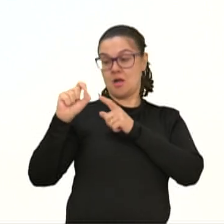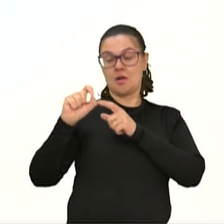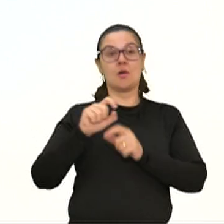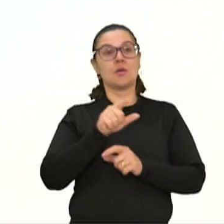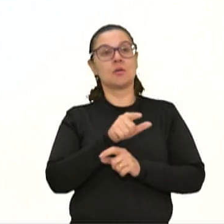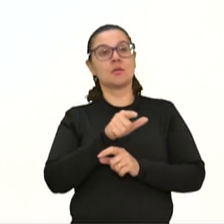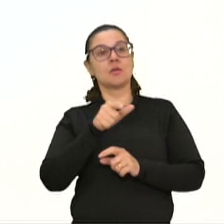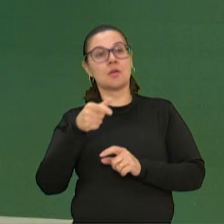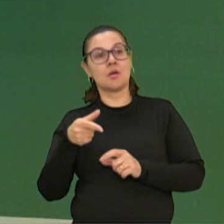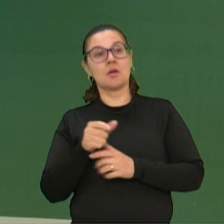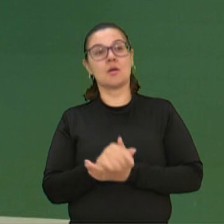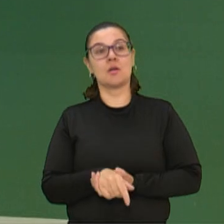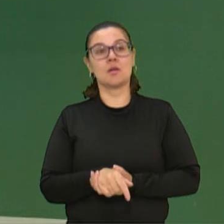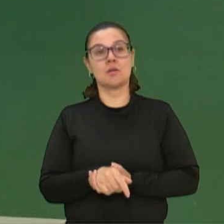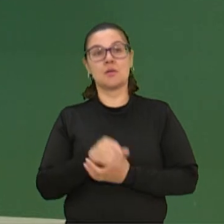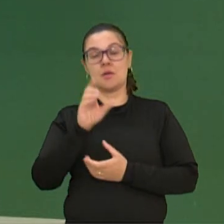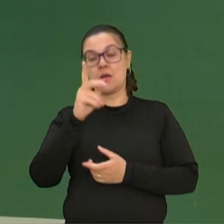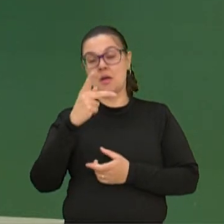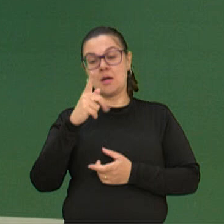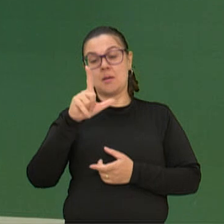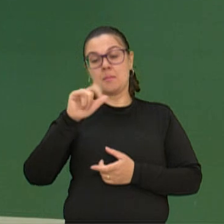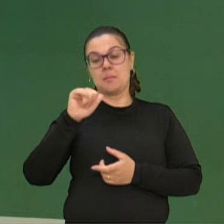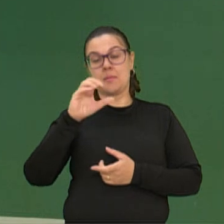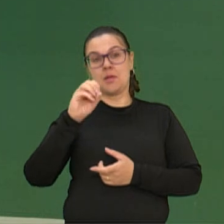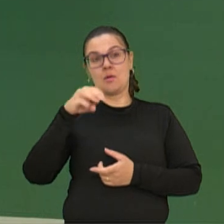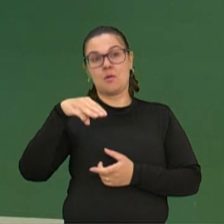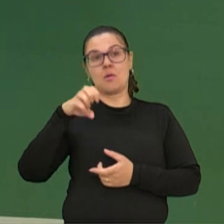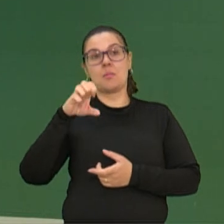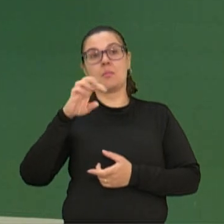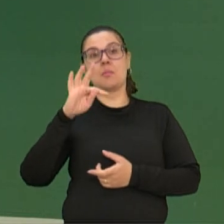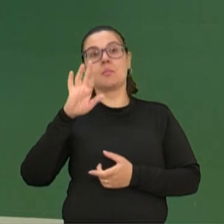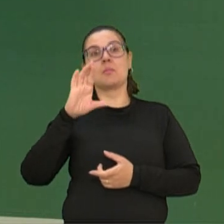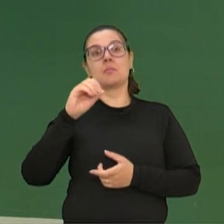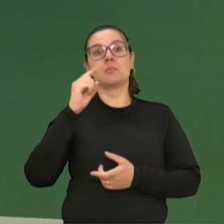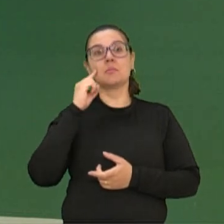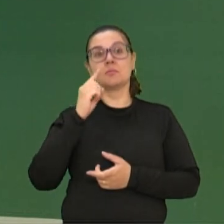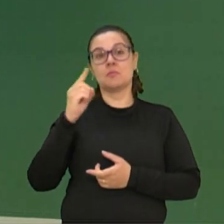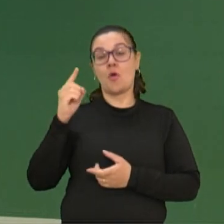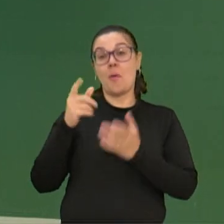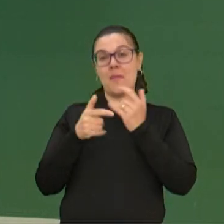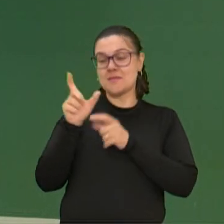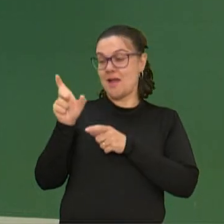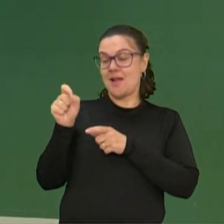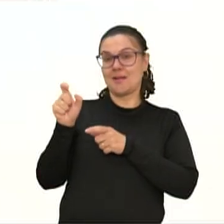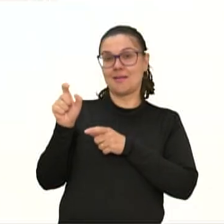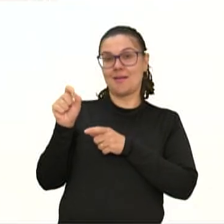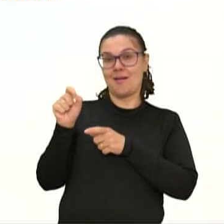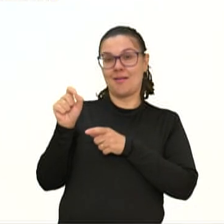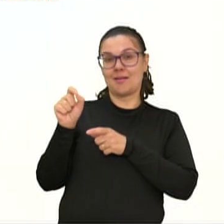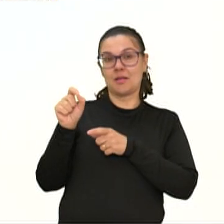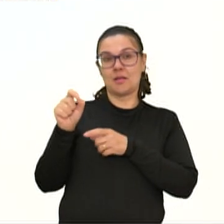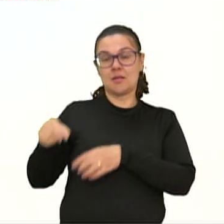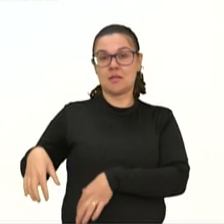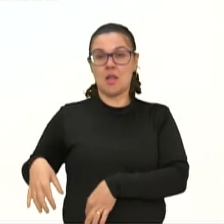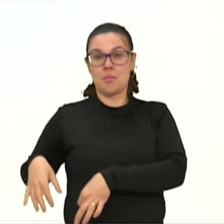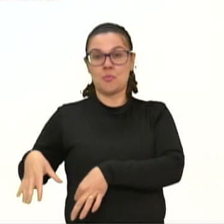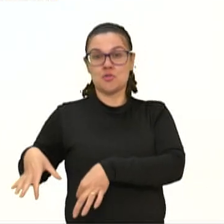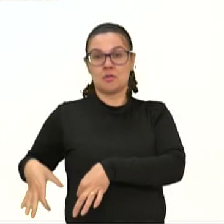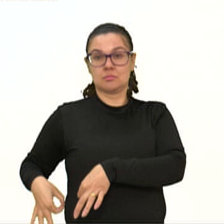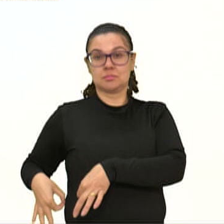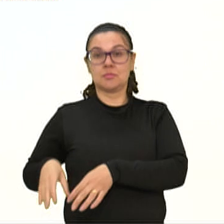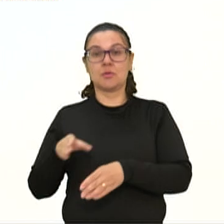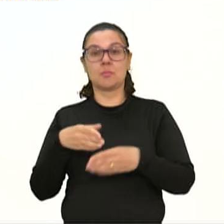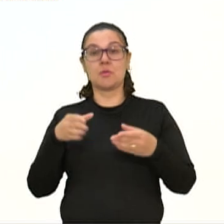um outro nome também que é plicômetro, tá? Então que parece um alicatezinho que ele verifica qual o